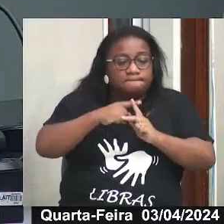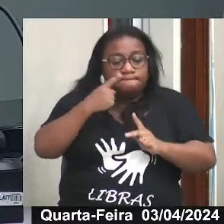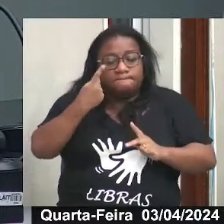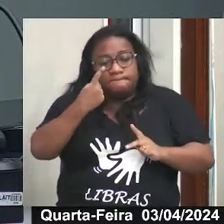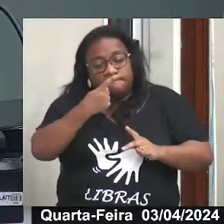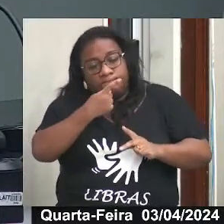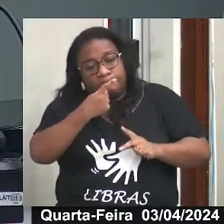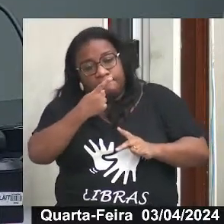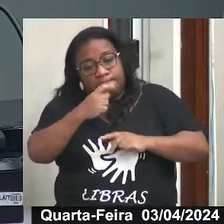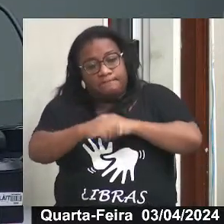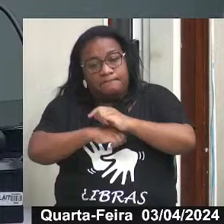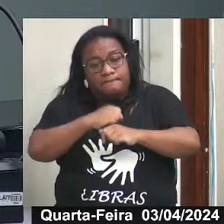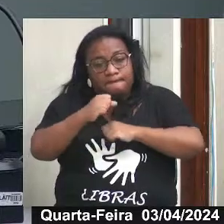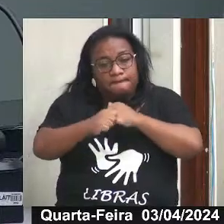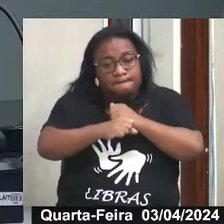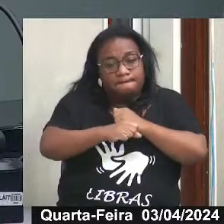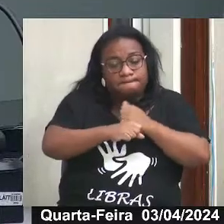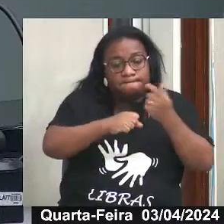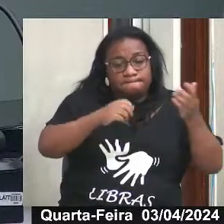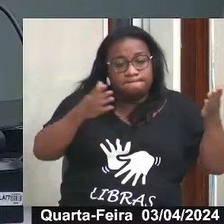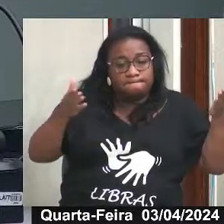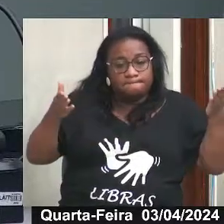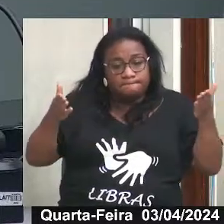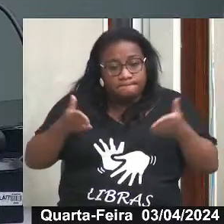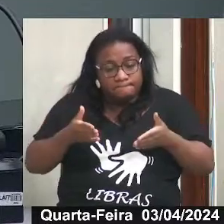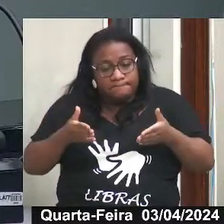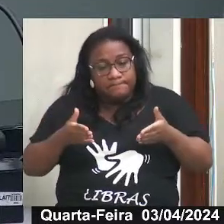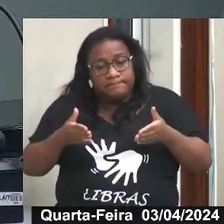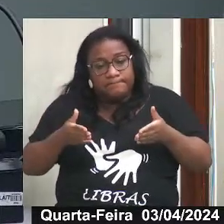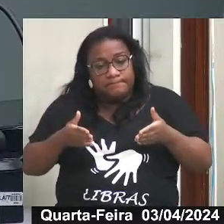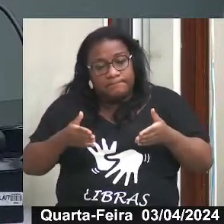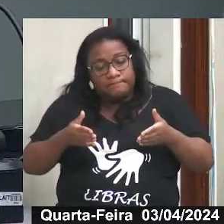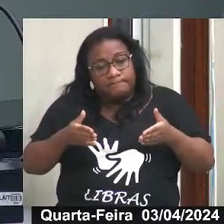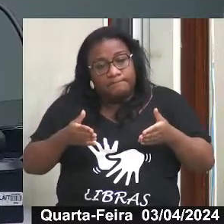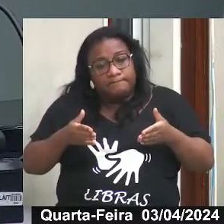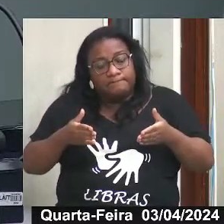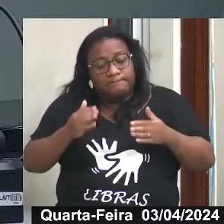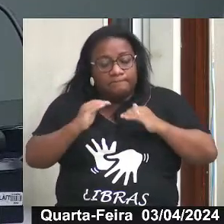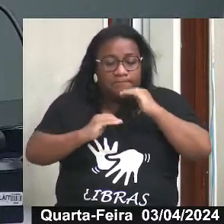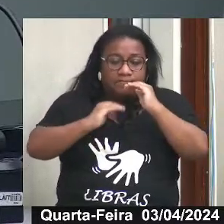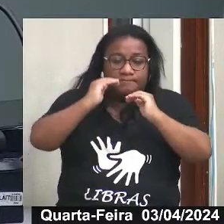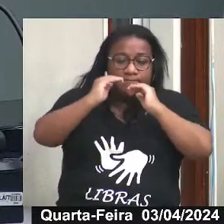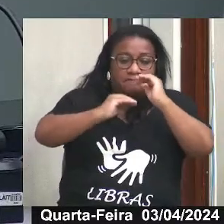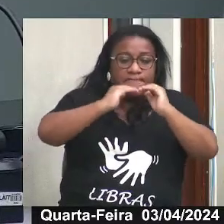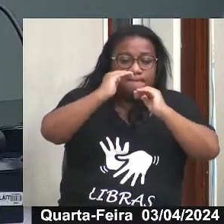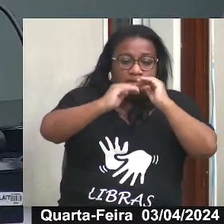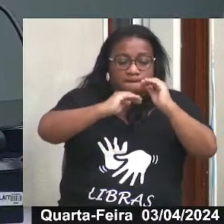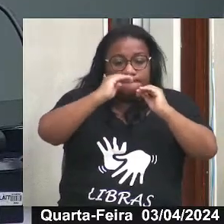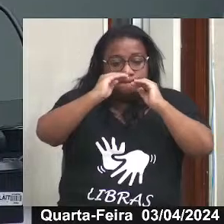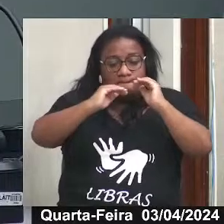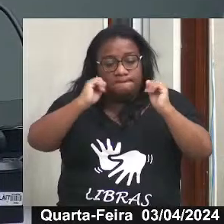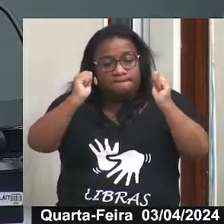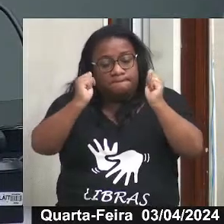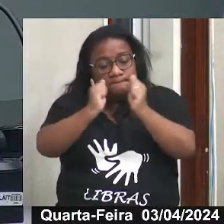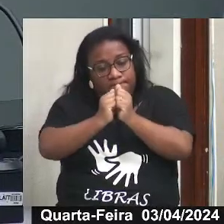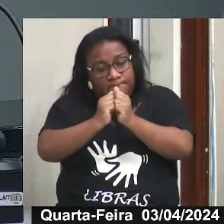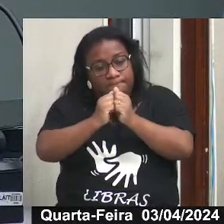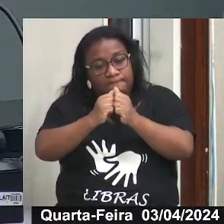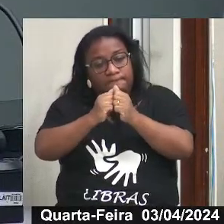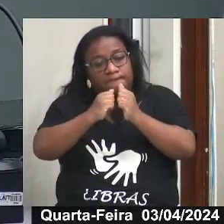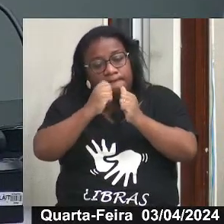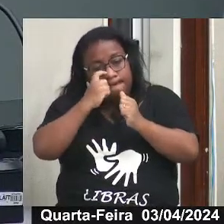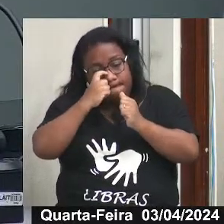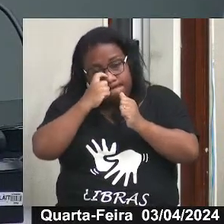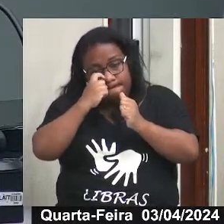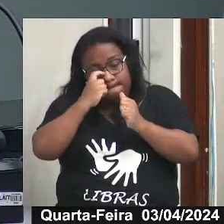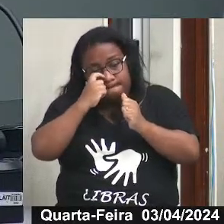há mais de um ano lá no Isis, que é a capoeira, junto com a Iara, que vem desenvolvendo lá atividade para as crianças, e